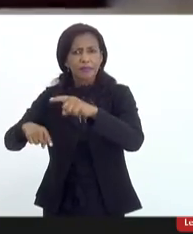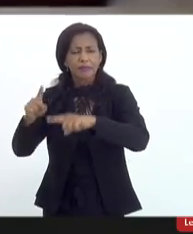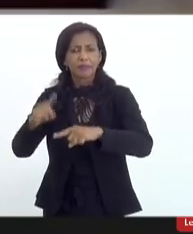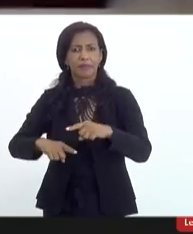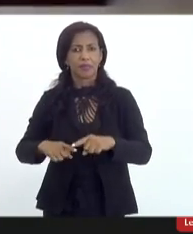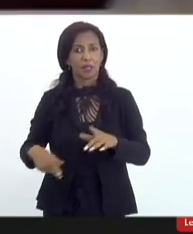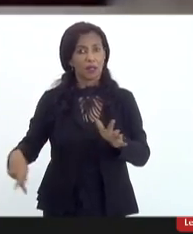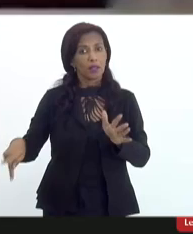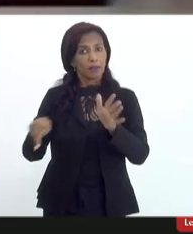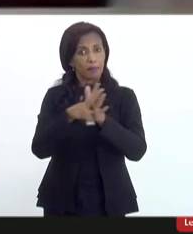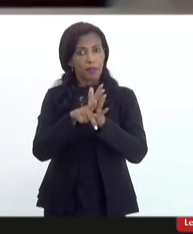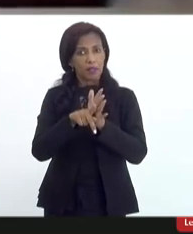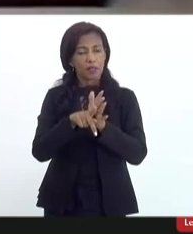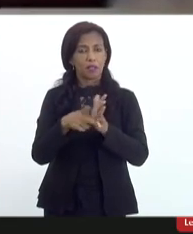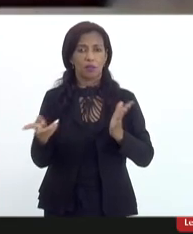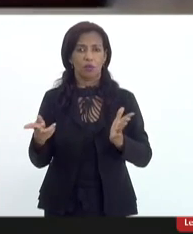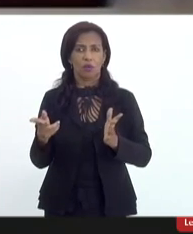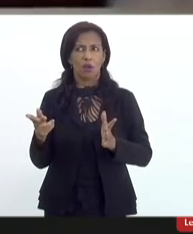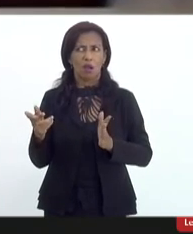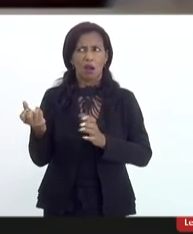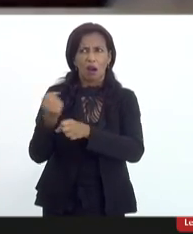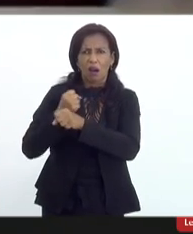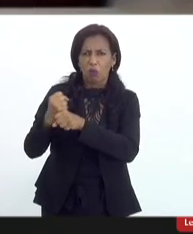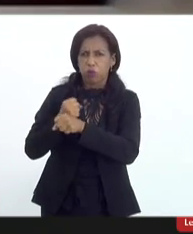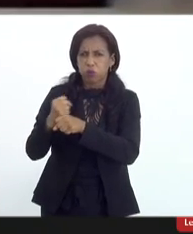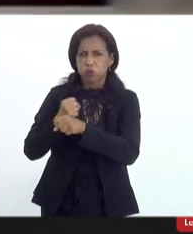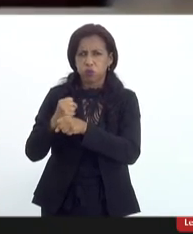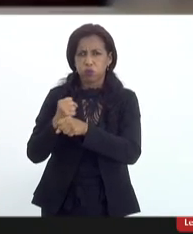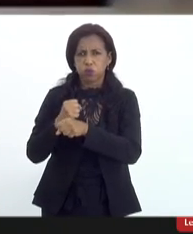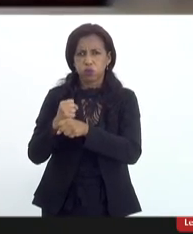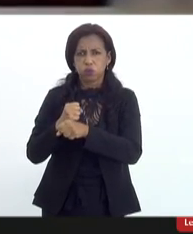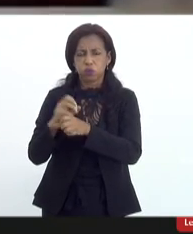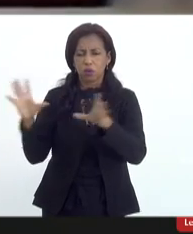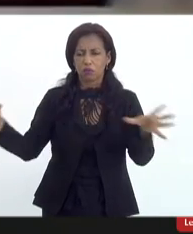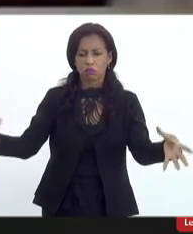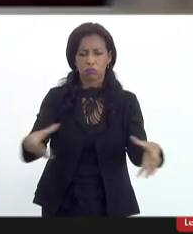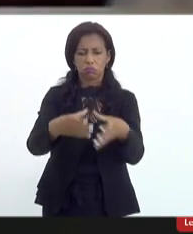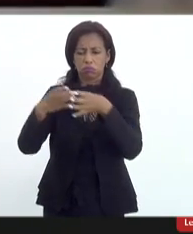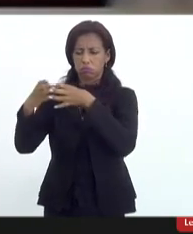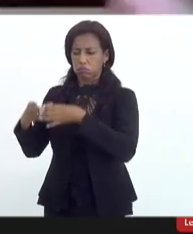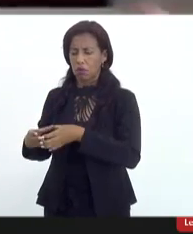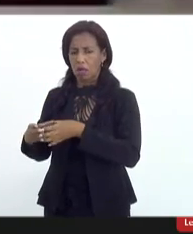que permaneceram durante décadas sob custódia da Polícia Civil,